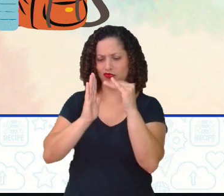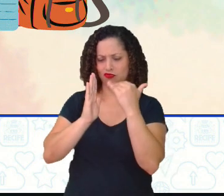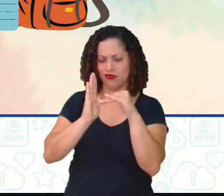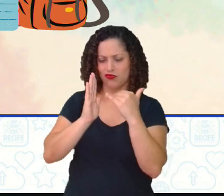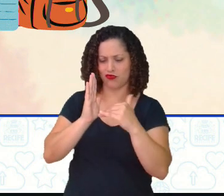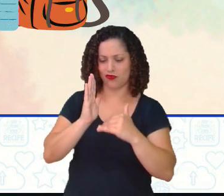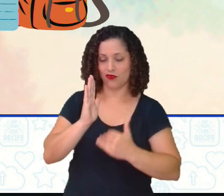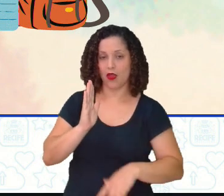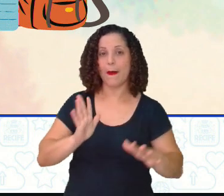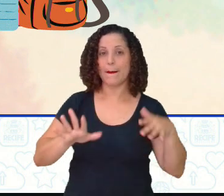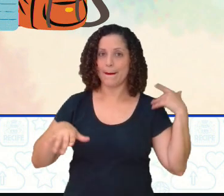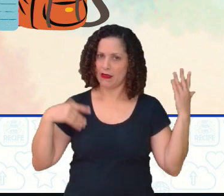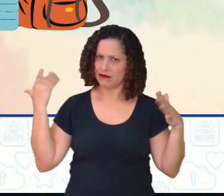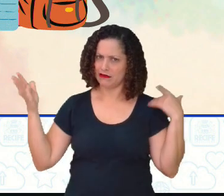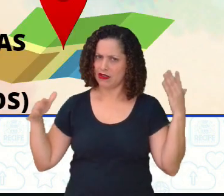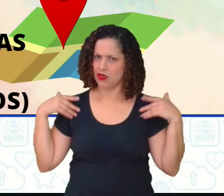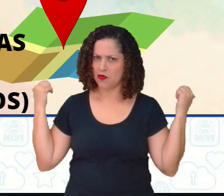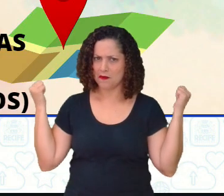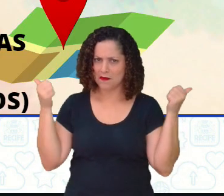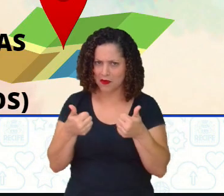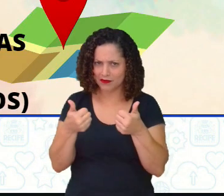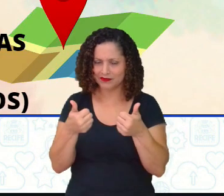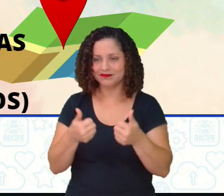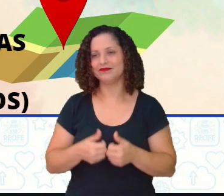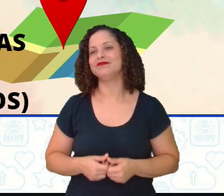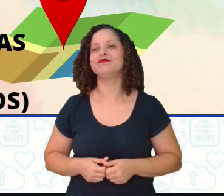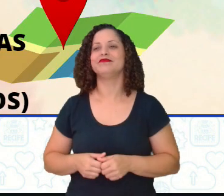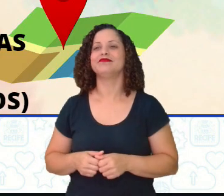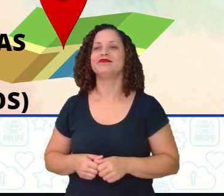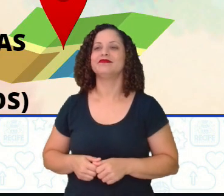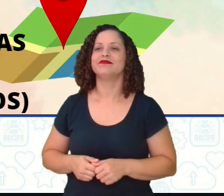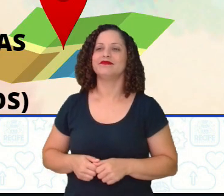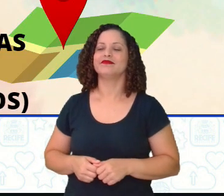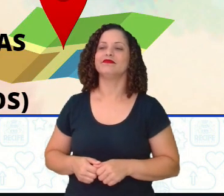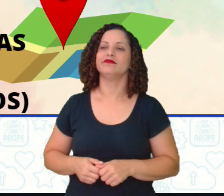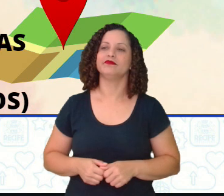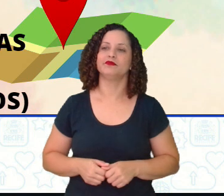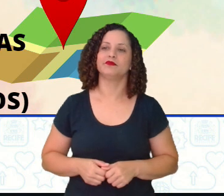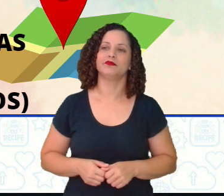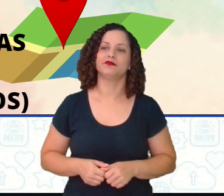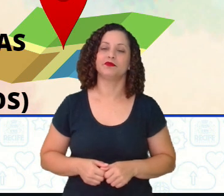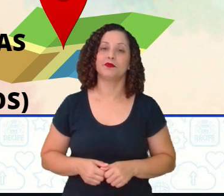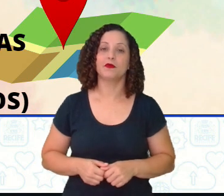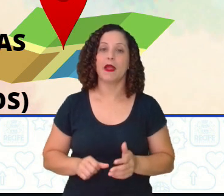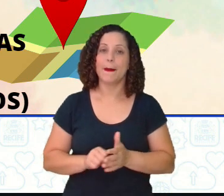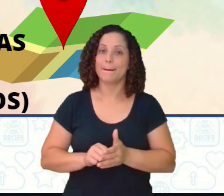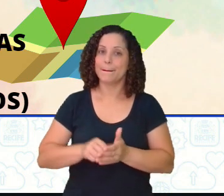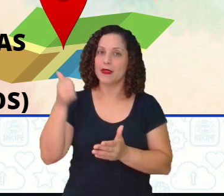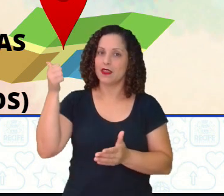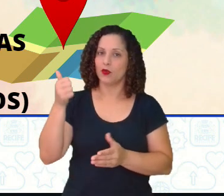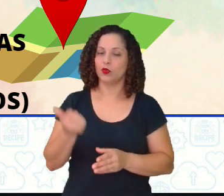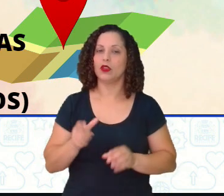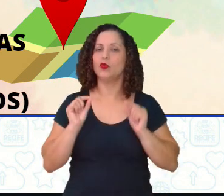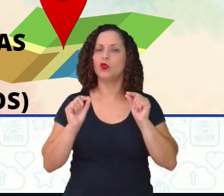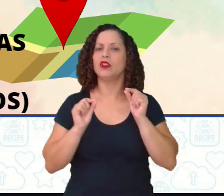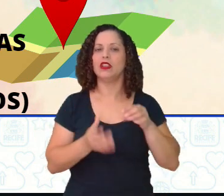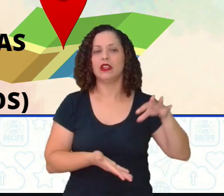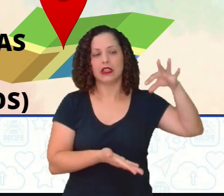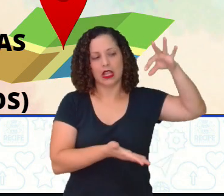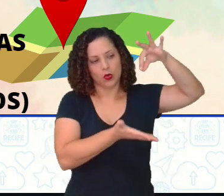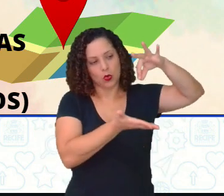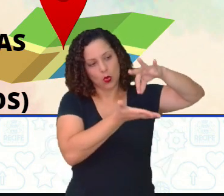bom passeio. Mas vamos começar a viajar. Então, eu coloquei primeiro as localizações. E